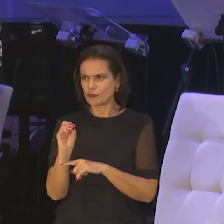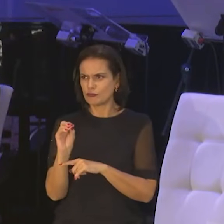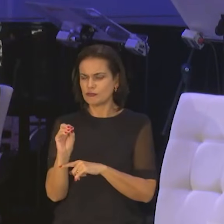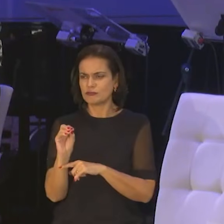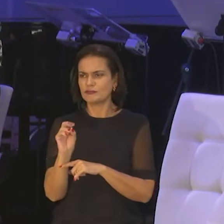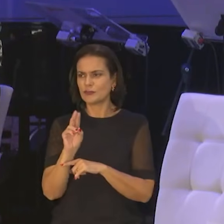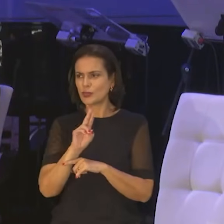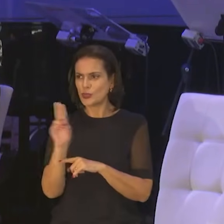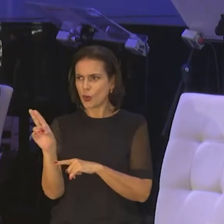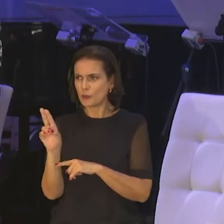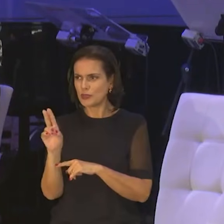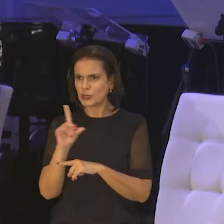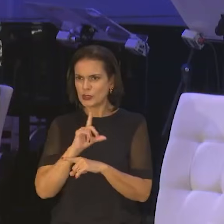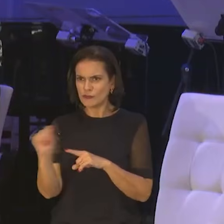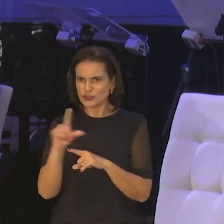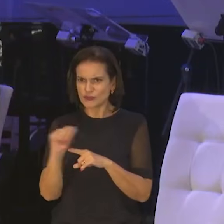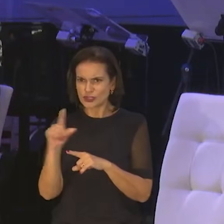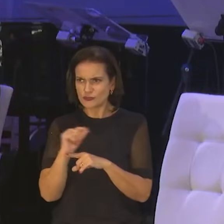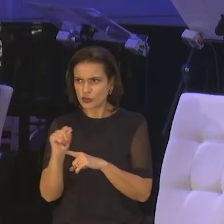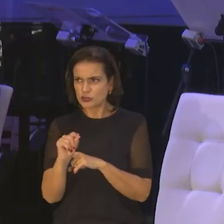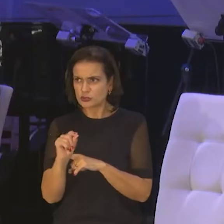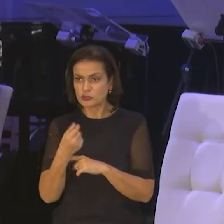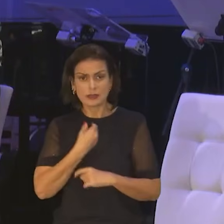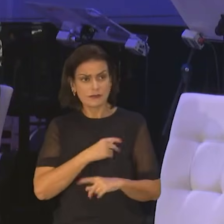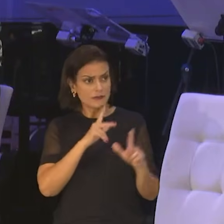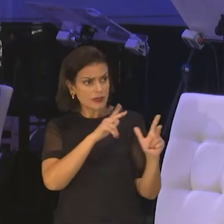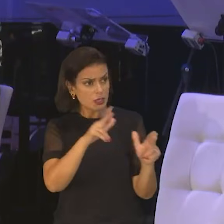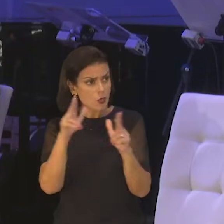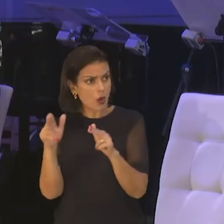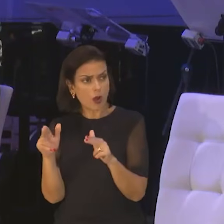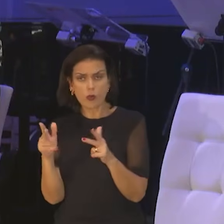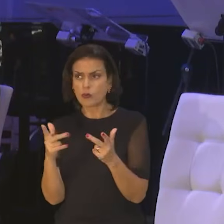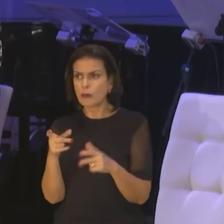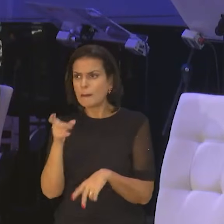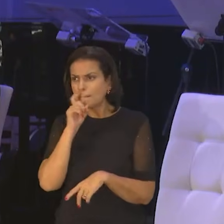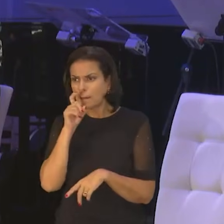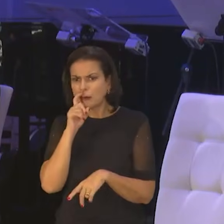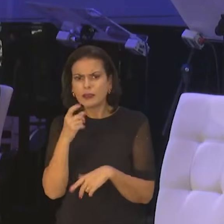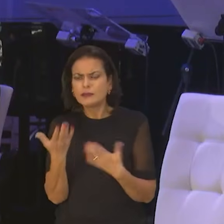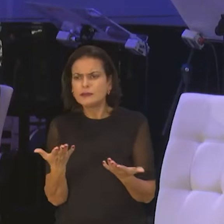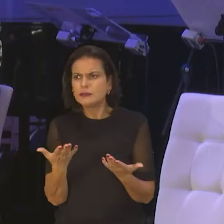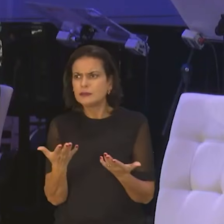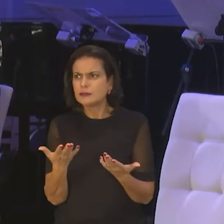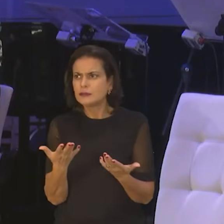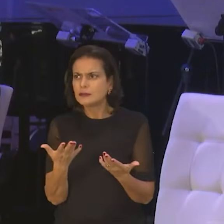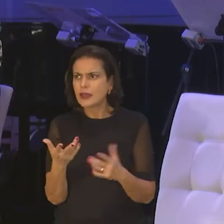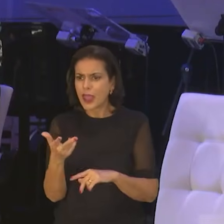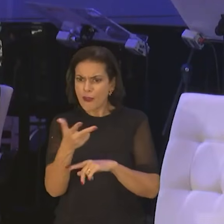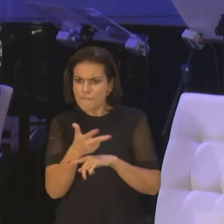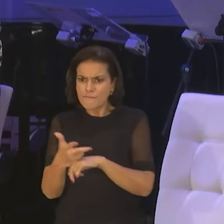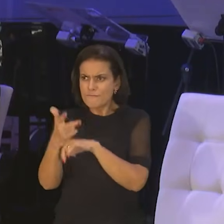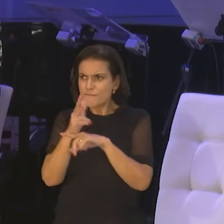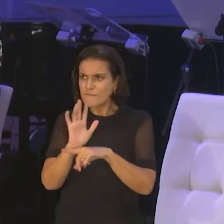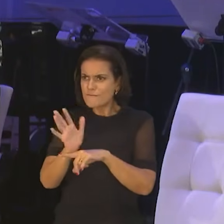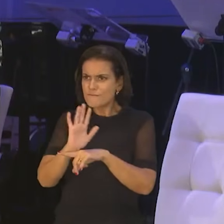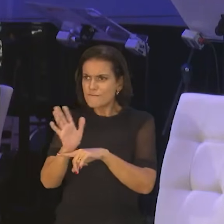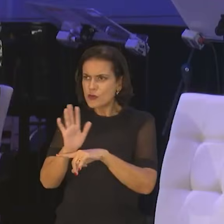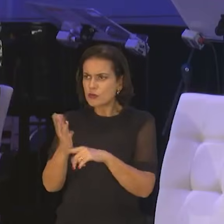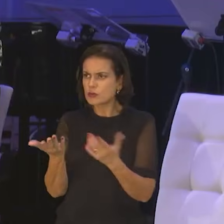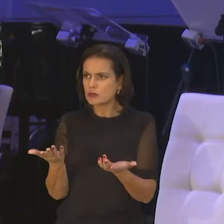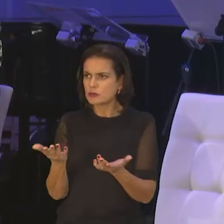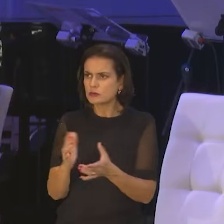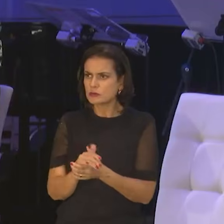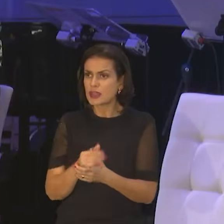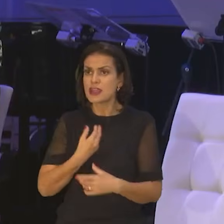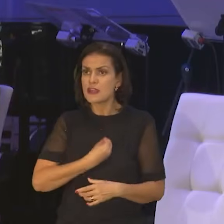Falei, sim, por quê? Você vive o mesmo. Pai, o que é isso? Esse é um filme. Mas você